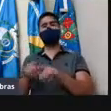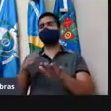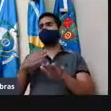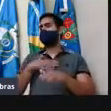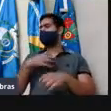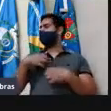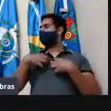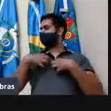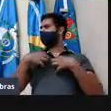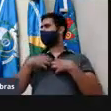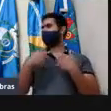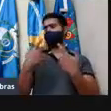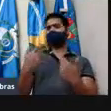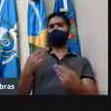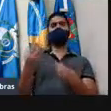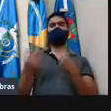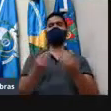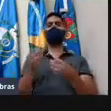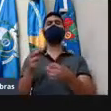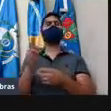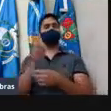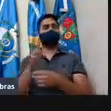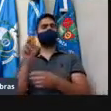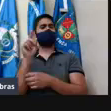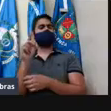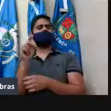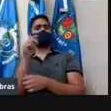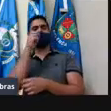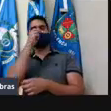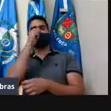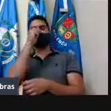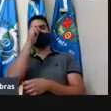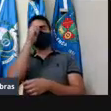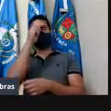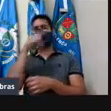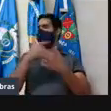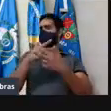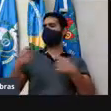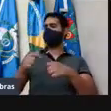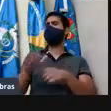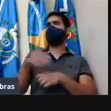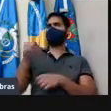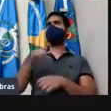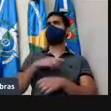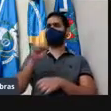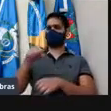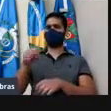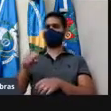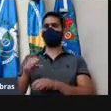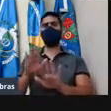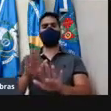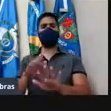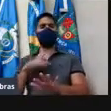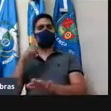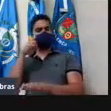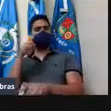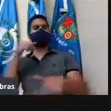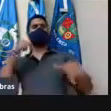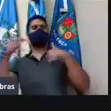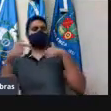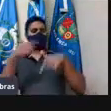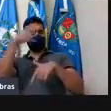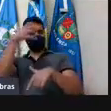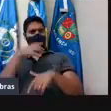na pele, igual você, de como que esse recurso está sendo empregado. Tem muito que tem que melhorar? Sim. Mas eu vejo muita seriedade com o